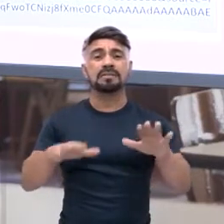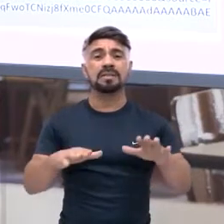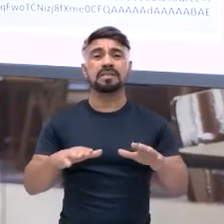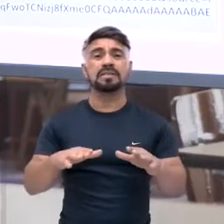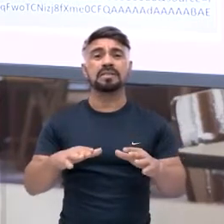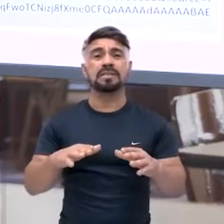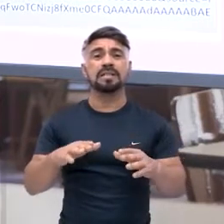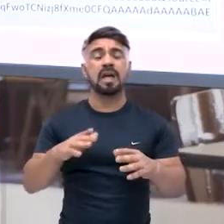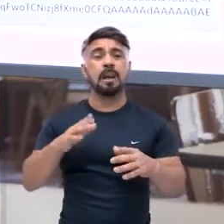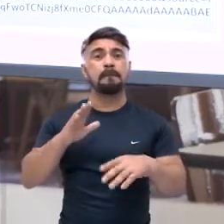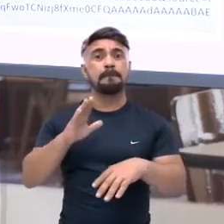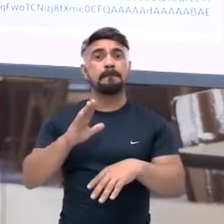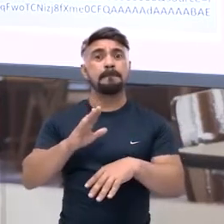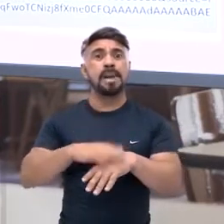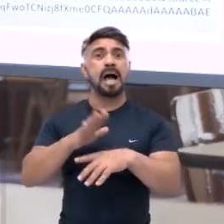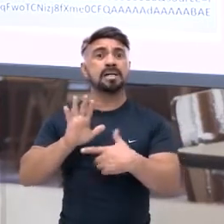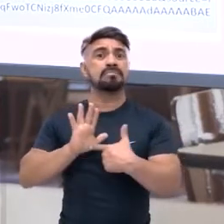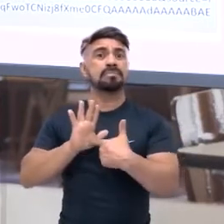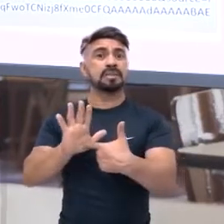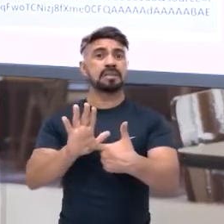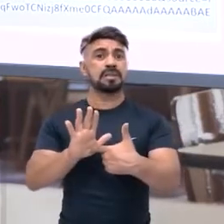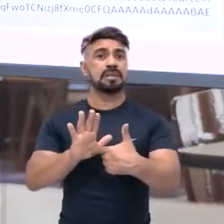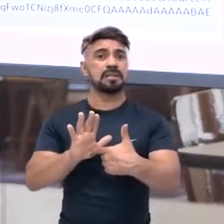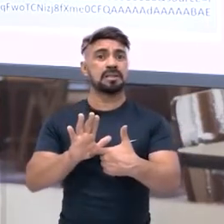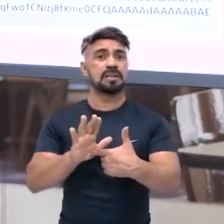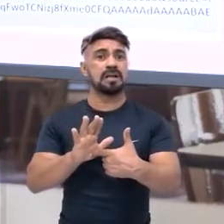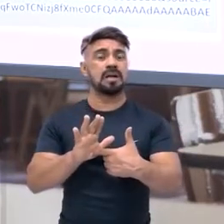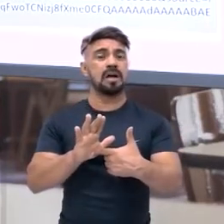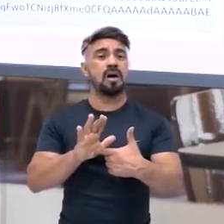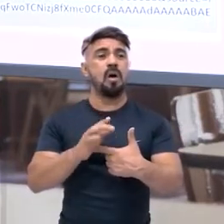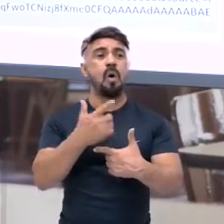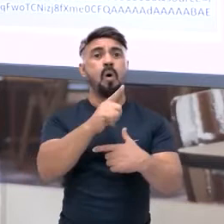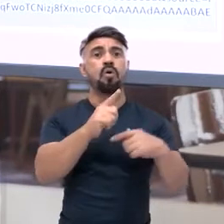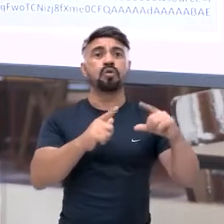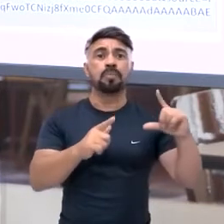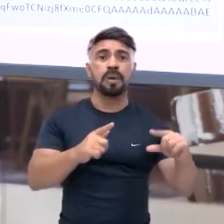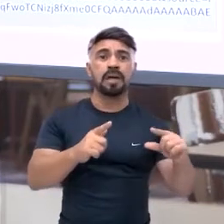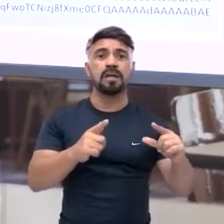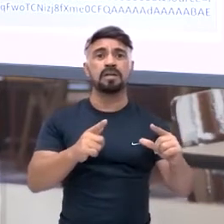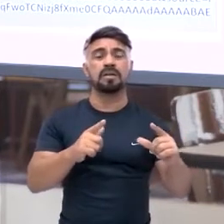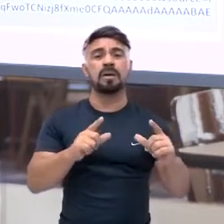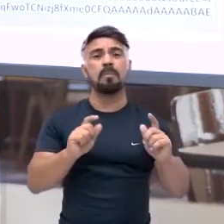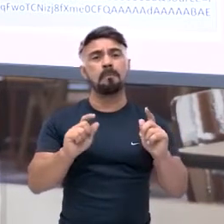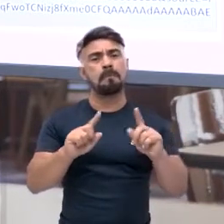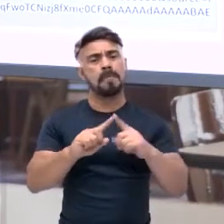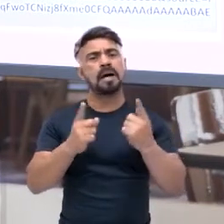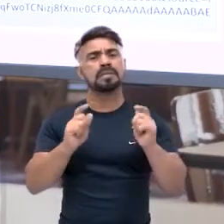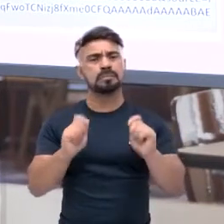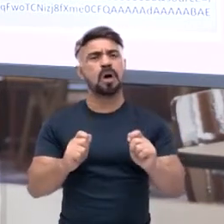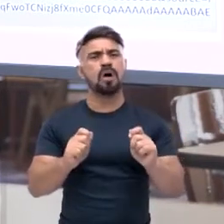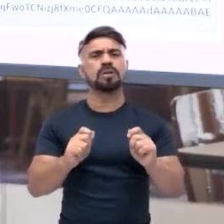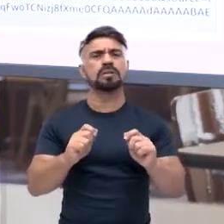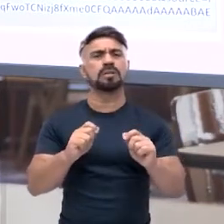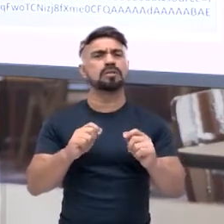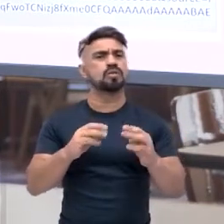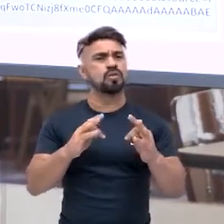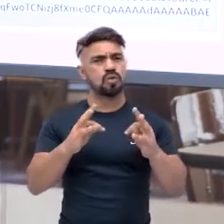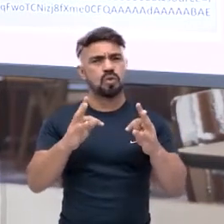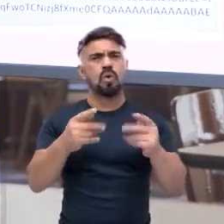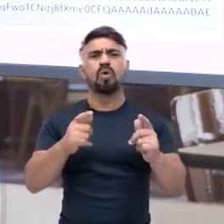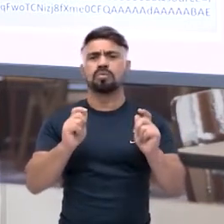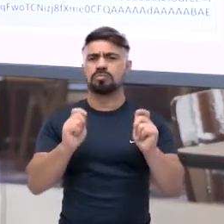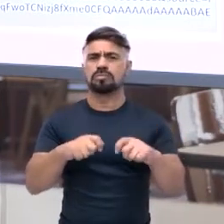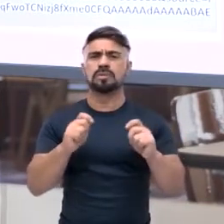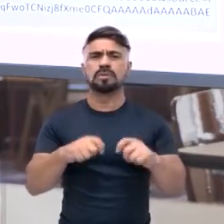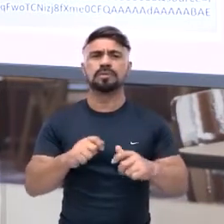às vezes um aparece mais do que o outro, mas isso não significa dizer que eu não possa ter todos